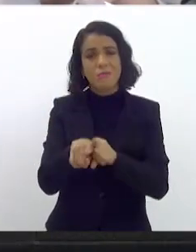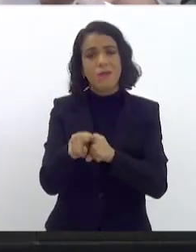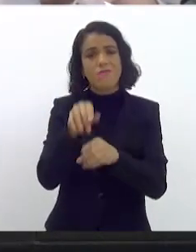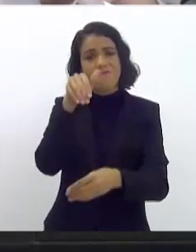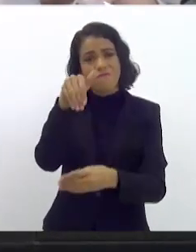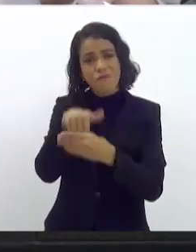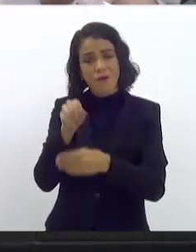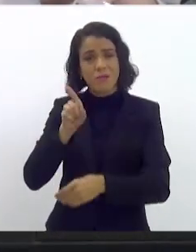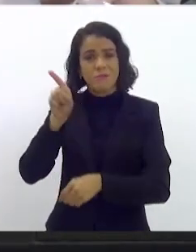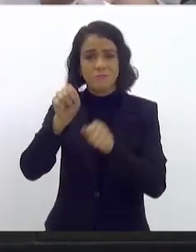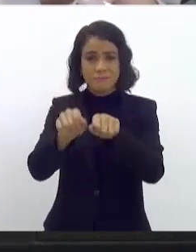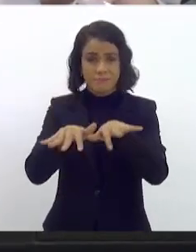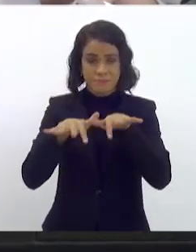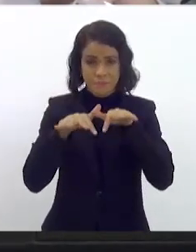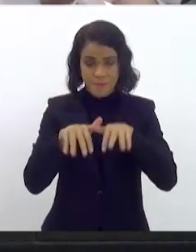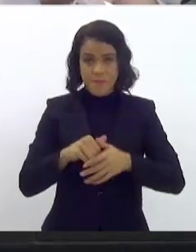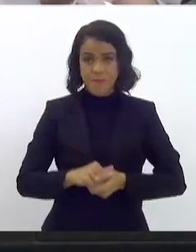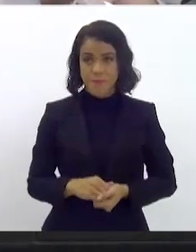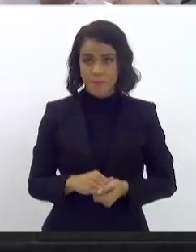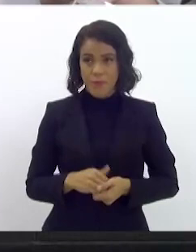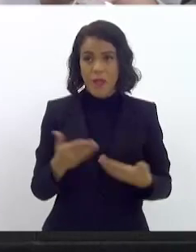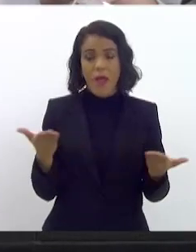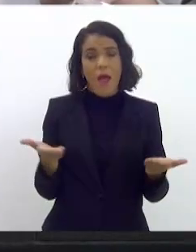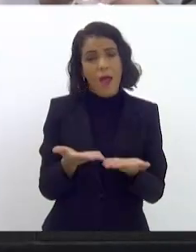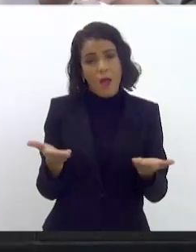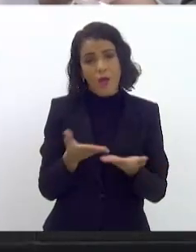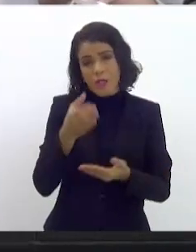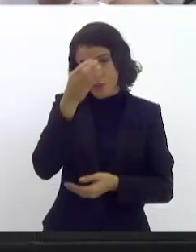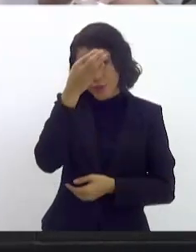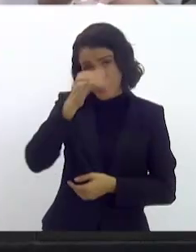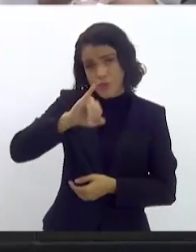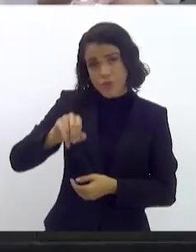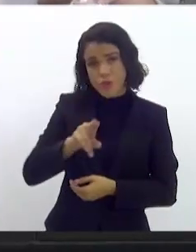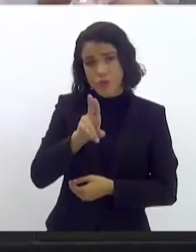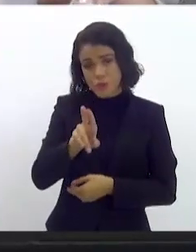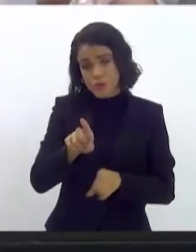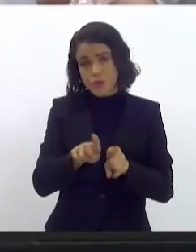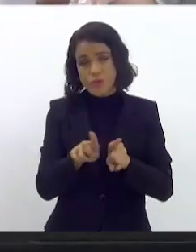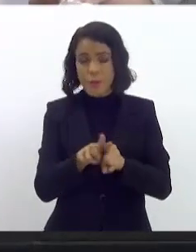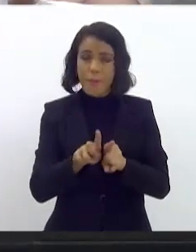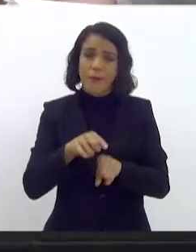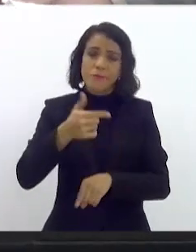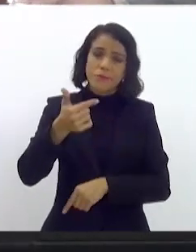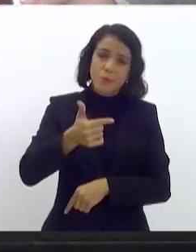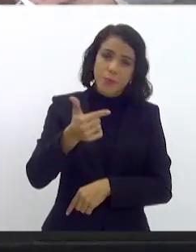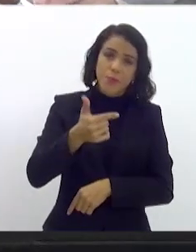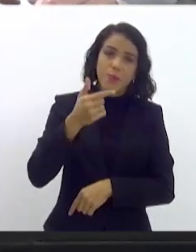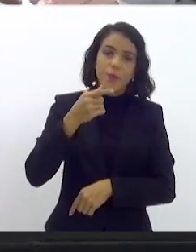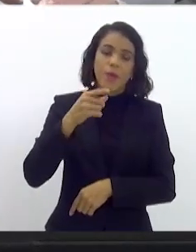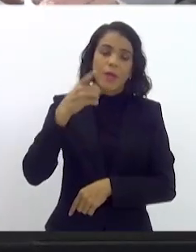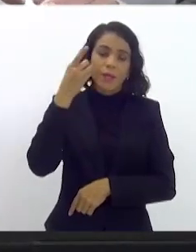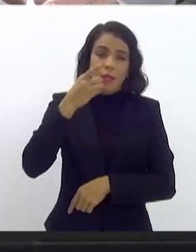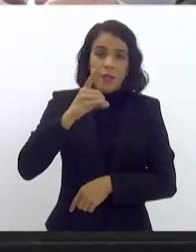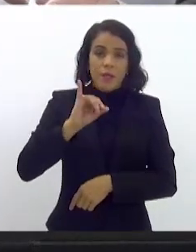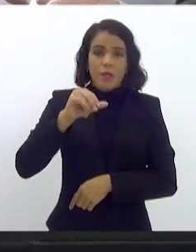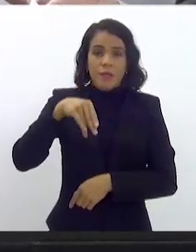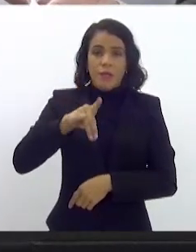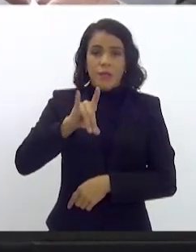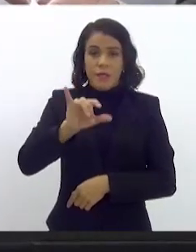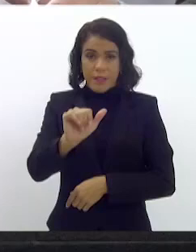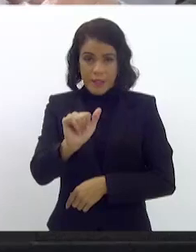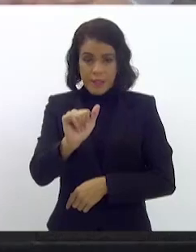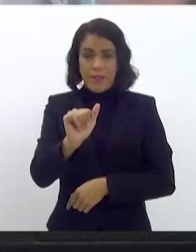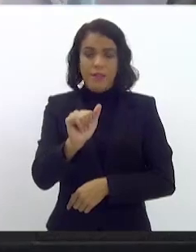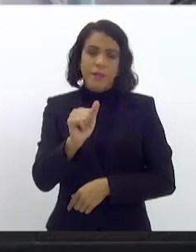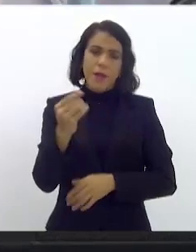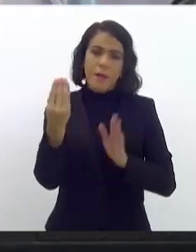a palavra à deputada Tia Ju, depois a deputada Índia Armelau, para as suas considerações e inclusões,